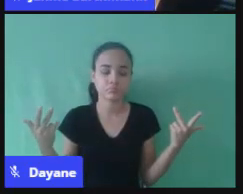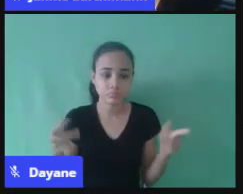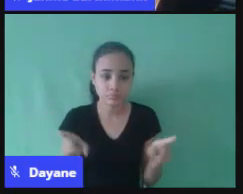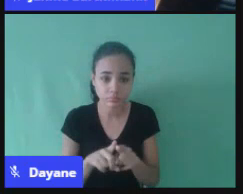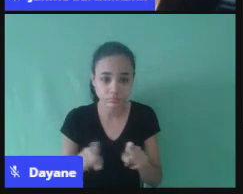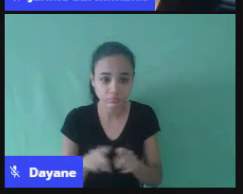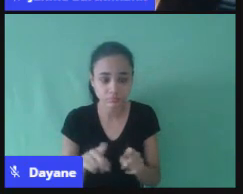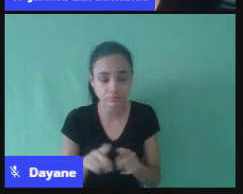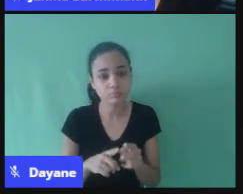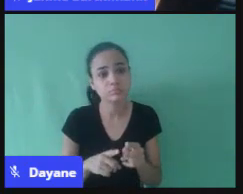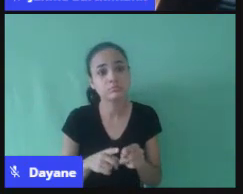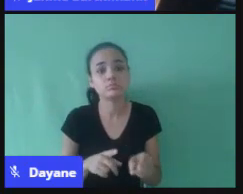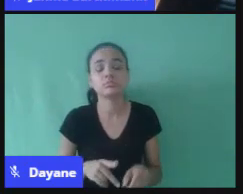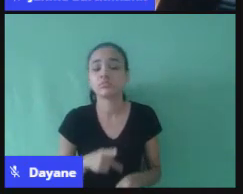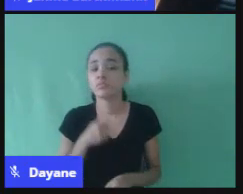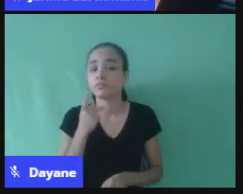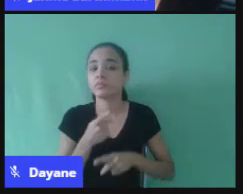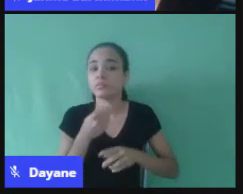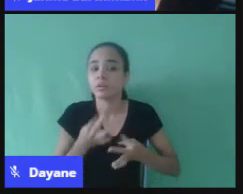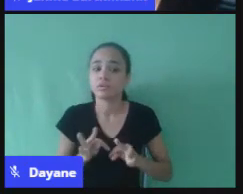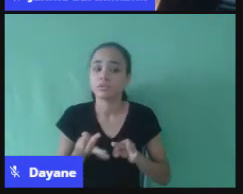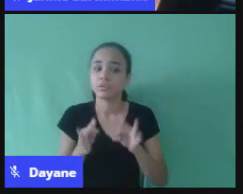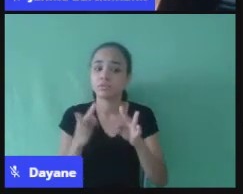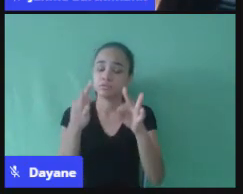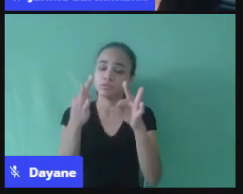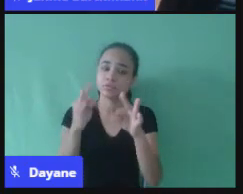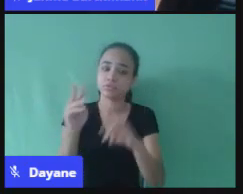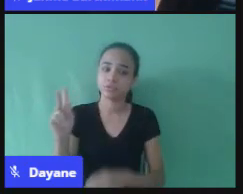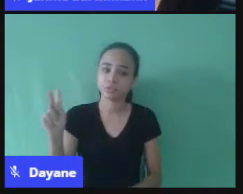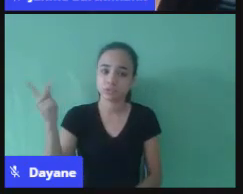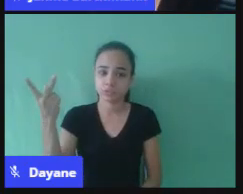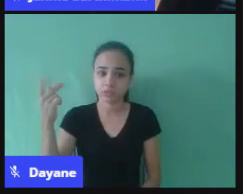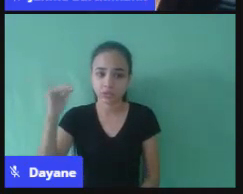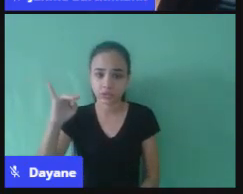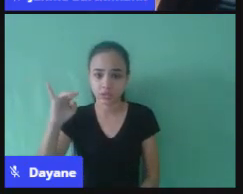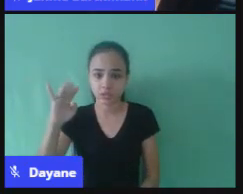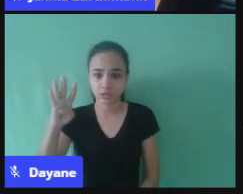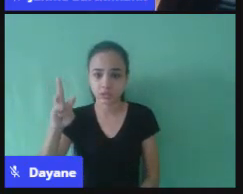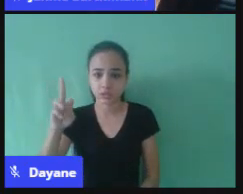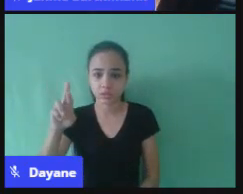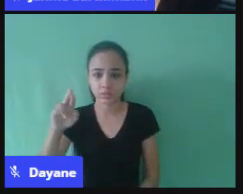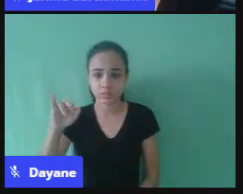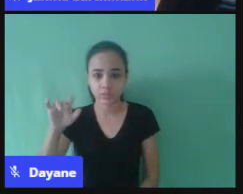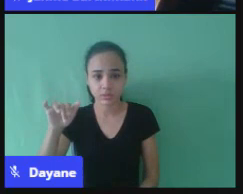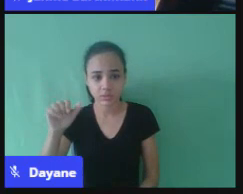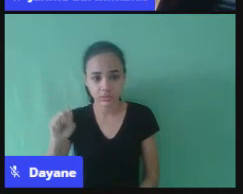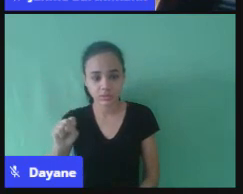tecnologias híbridas, que integram as atividades da sala de aula